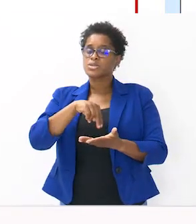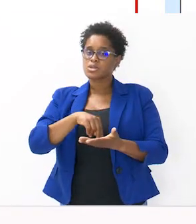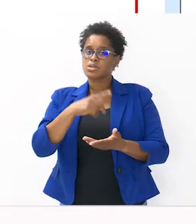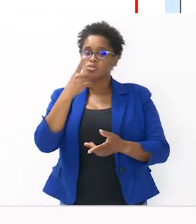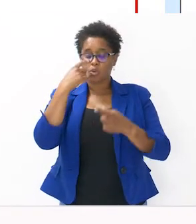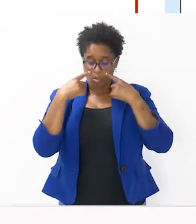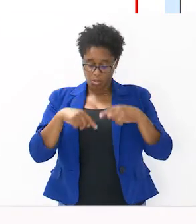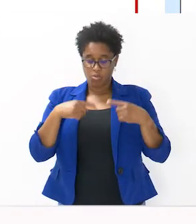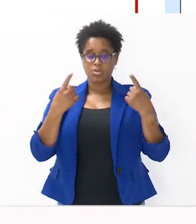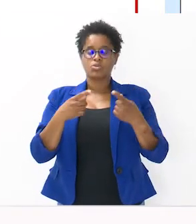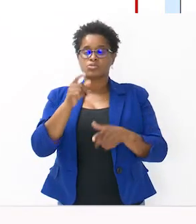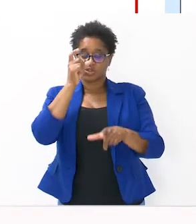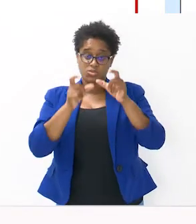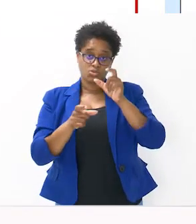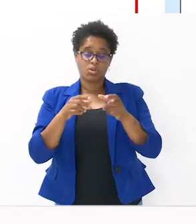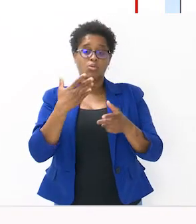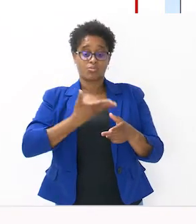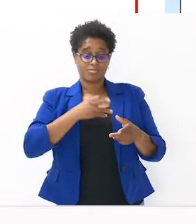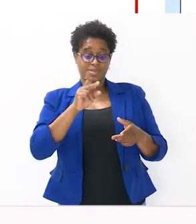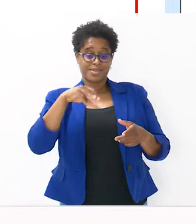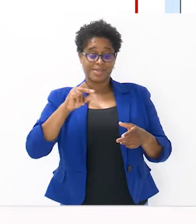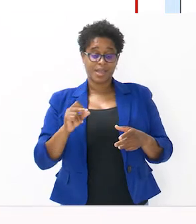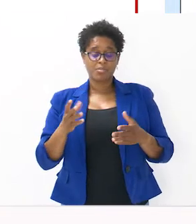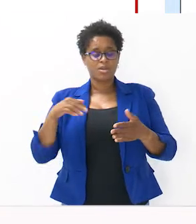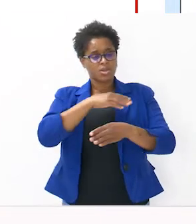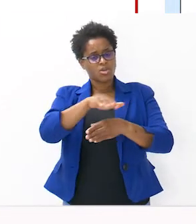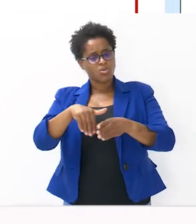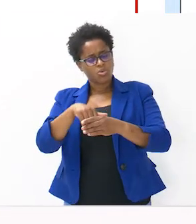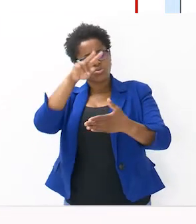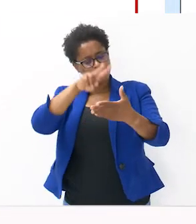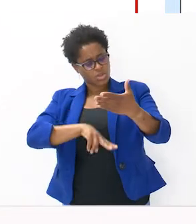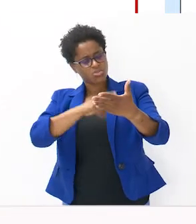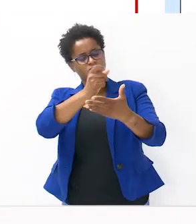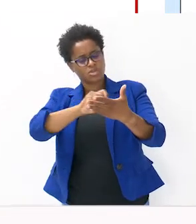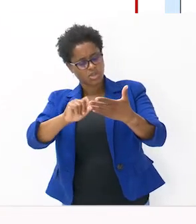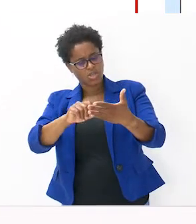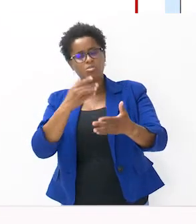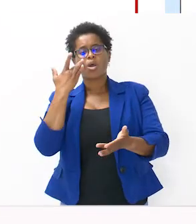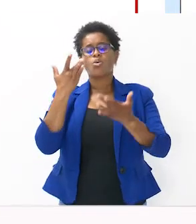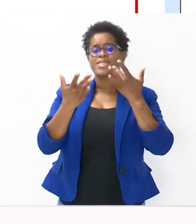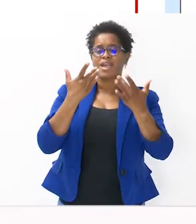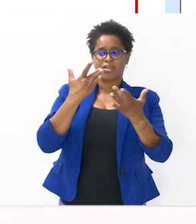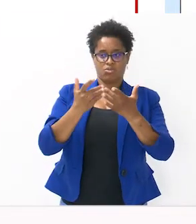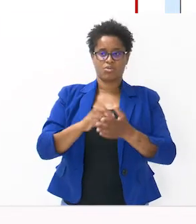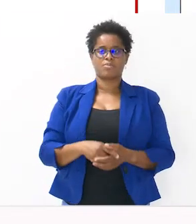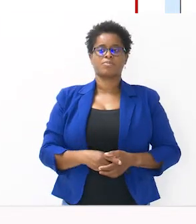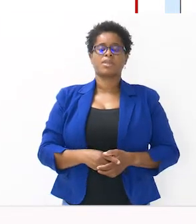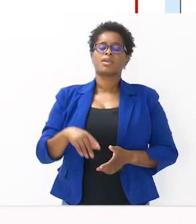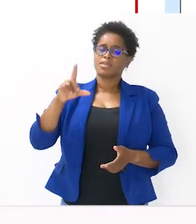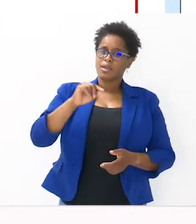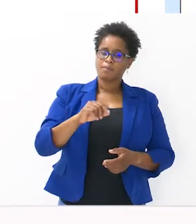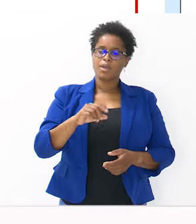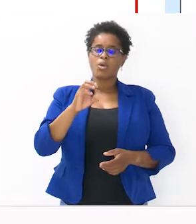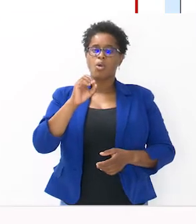do público. O drama inclui tanto o texto escrito para o teatro como